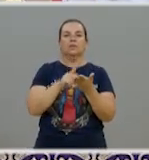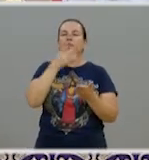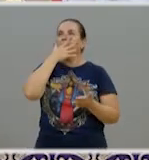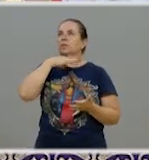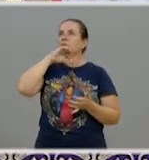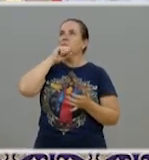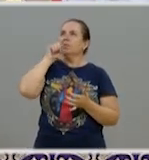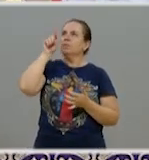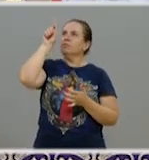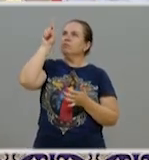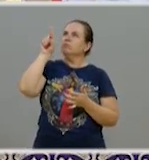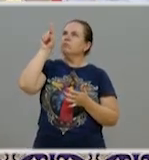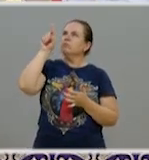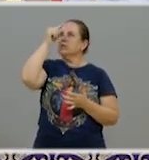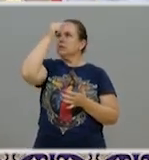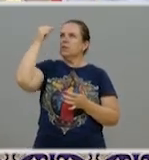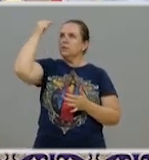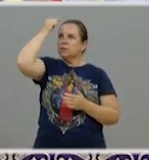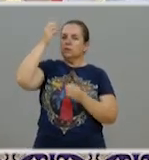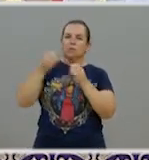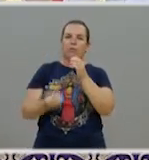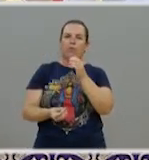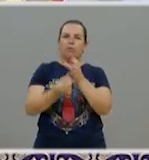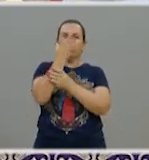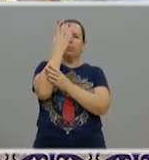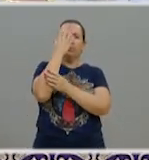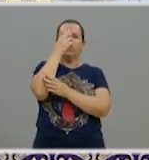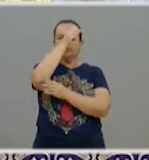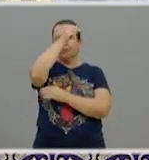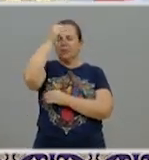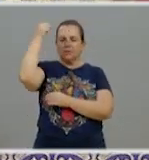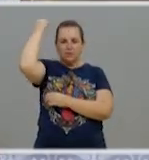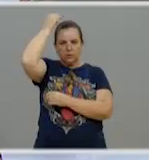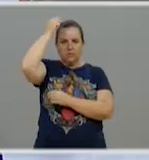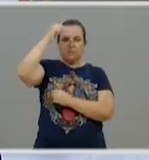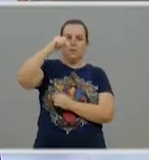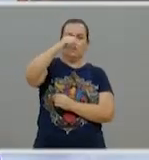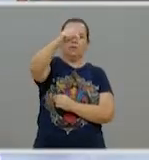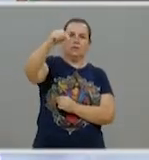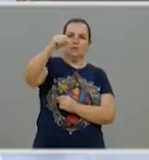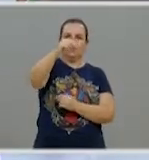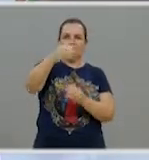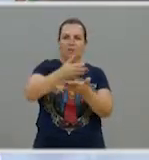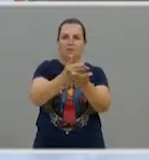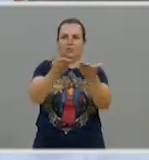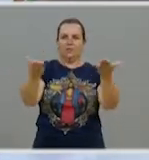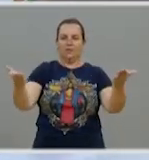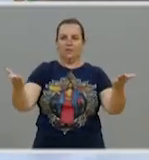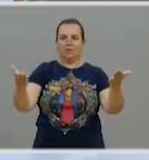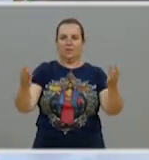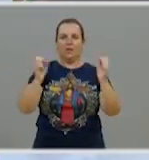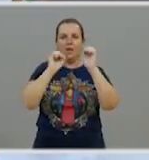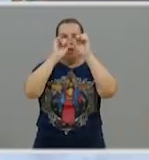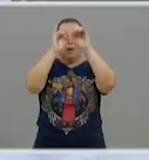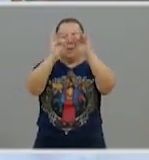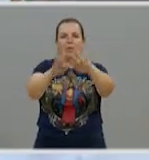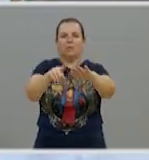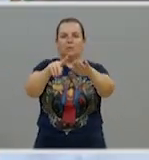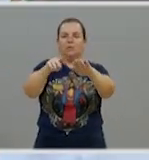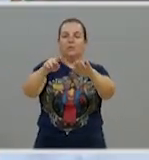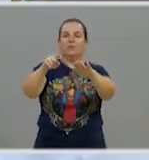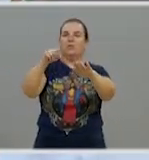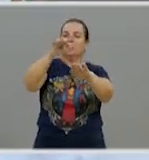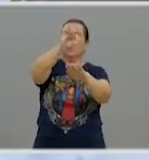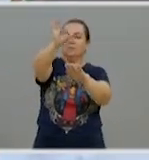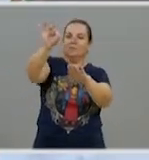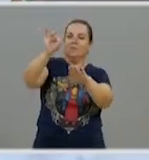vós sois santo e fonte de toda a santidade. Santificai, pois, estas oferendas, derramando sobre elas o